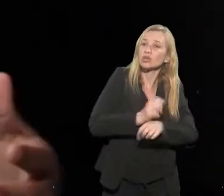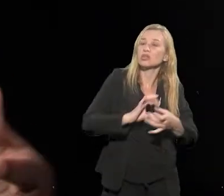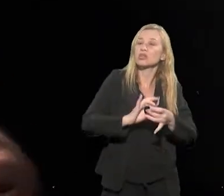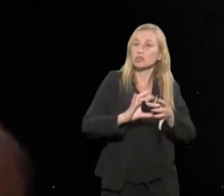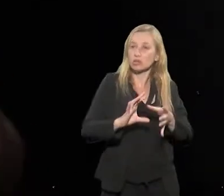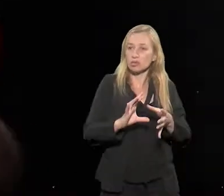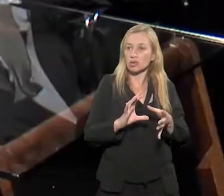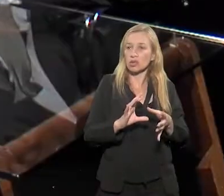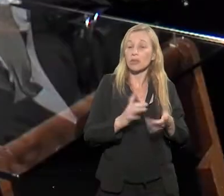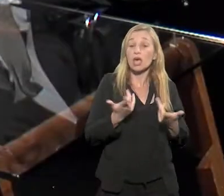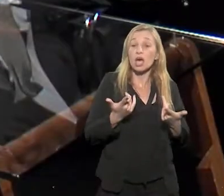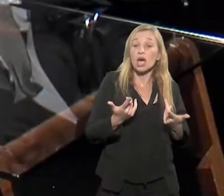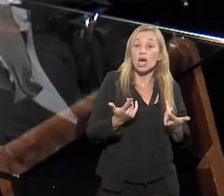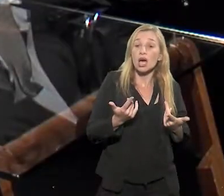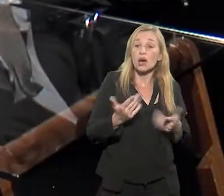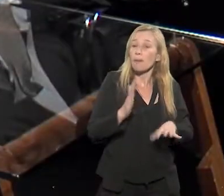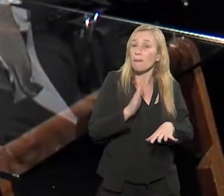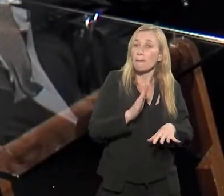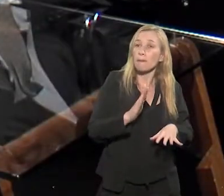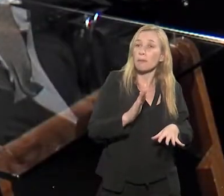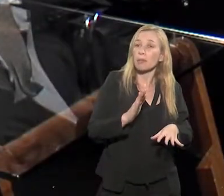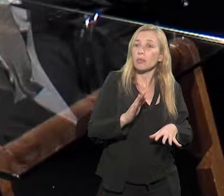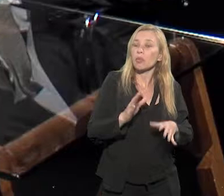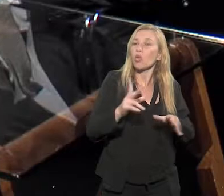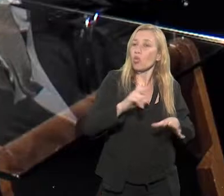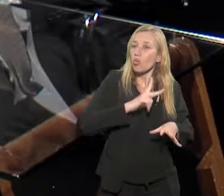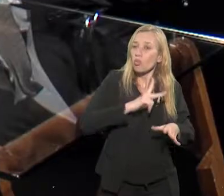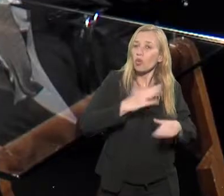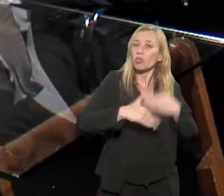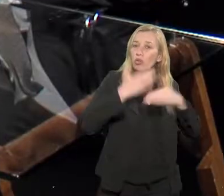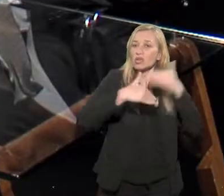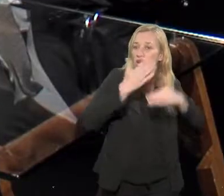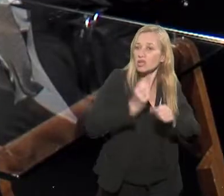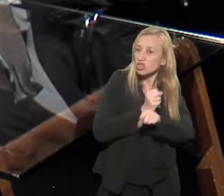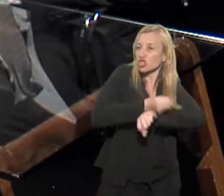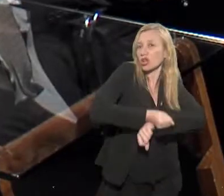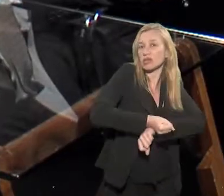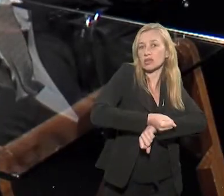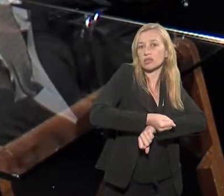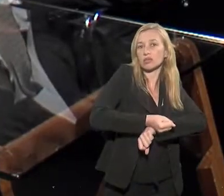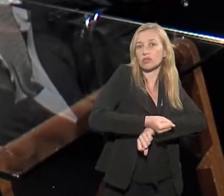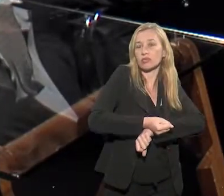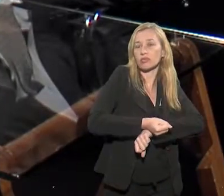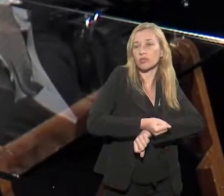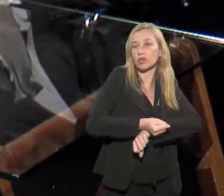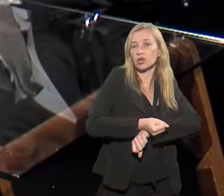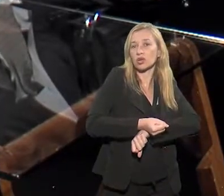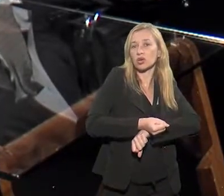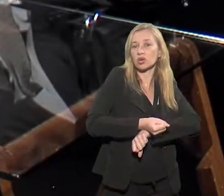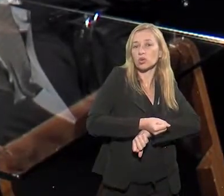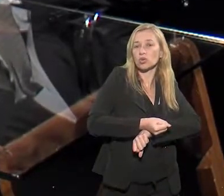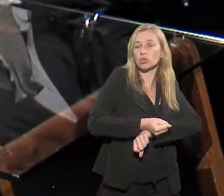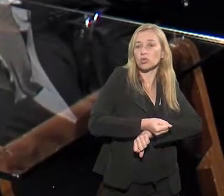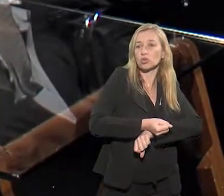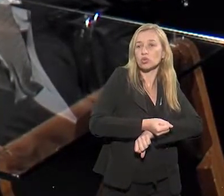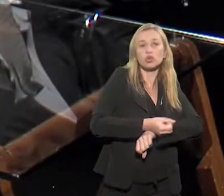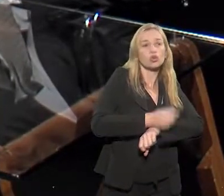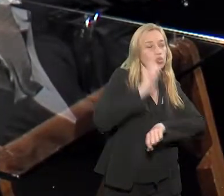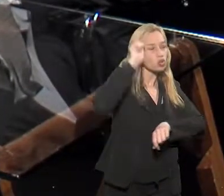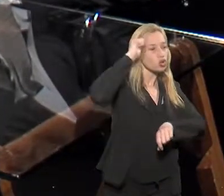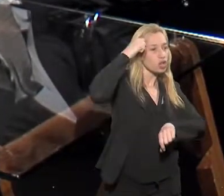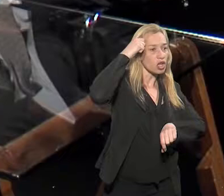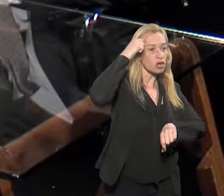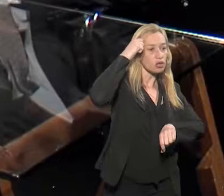inconclusa. Sobretudo, mais do que isso, com o próprio processo escravocrata, que tira